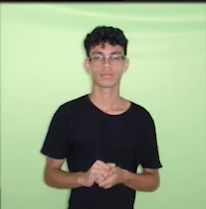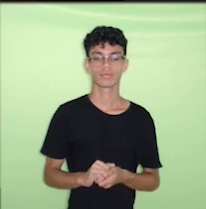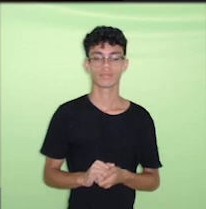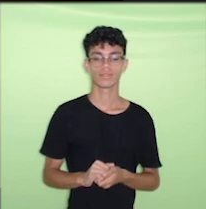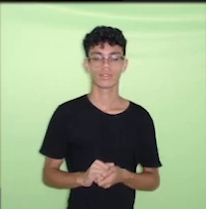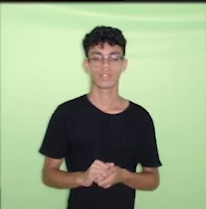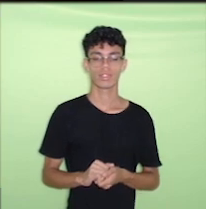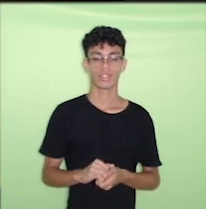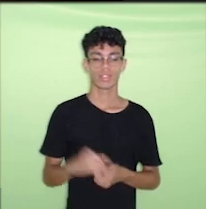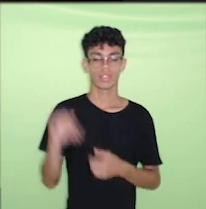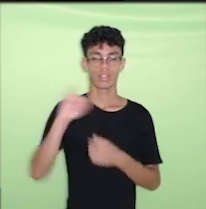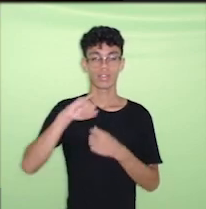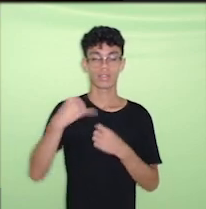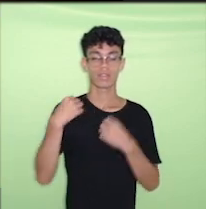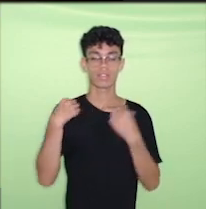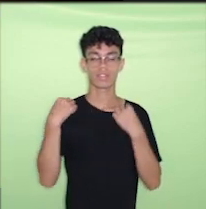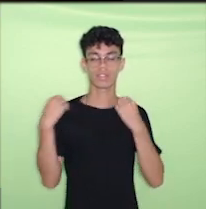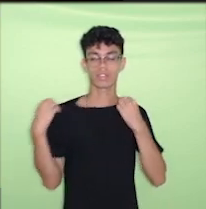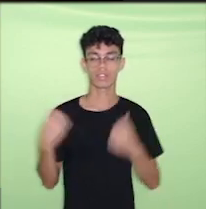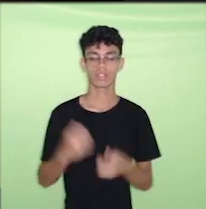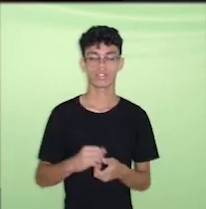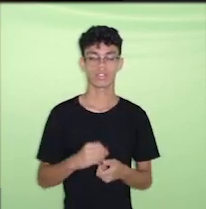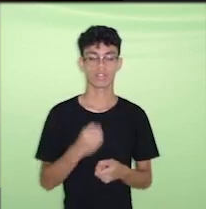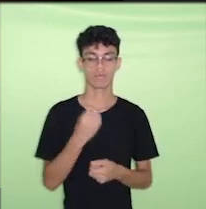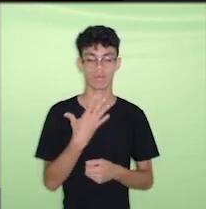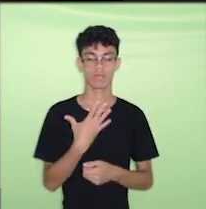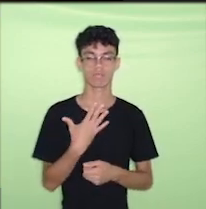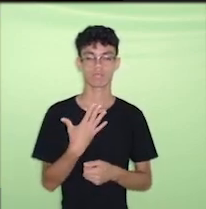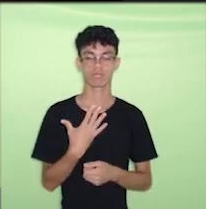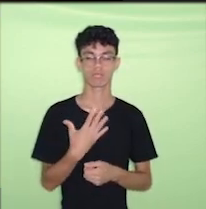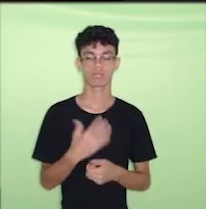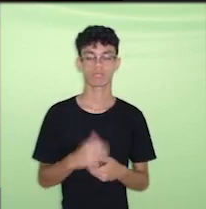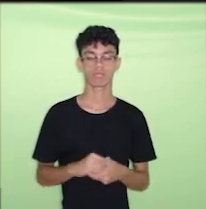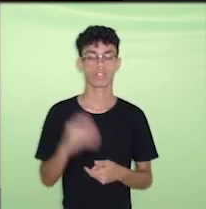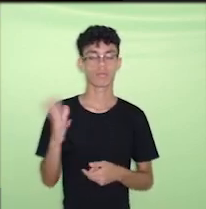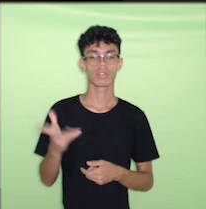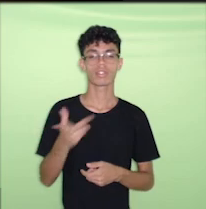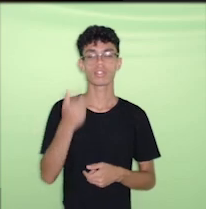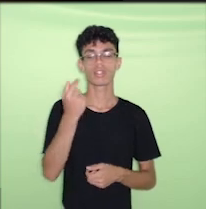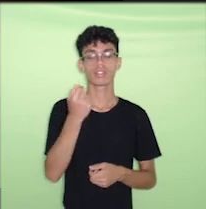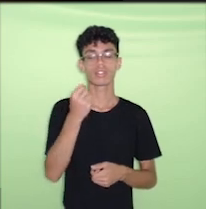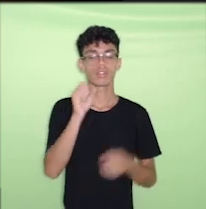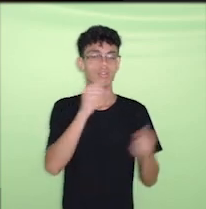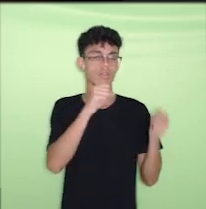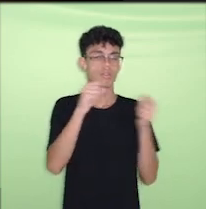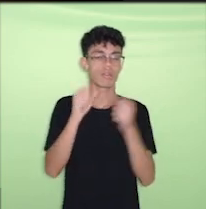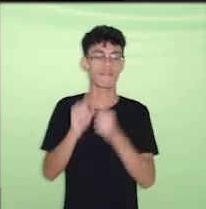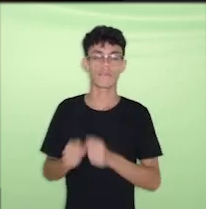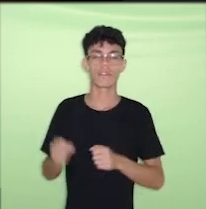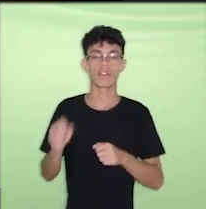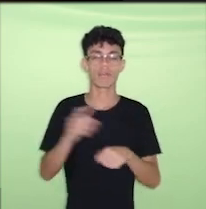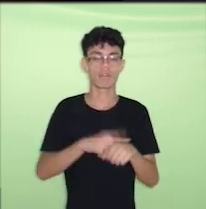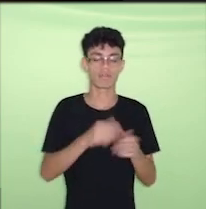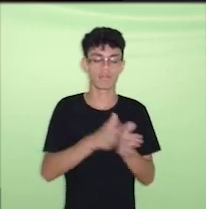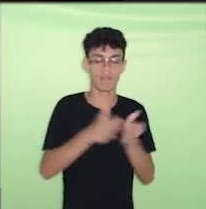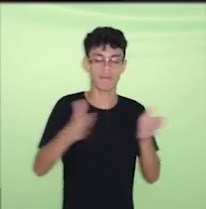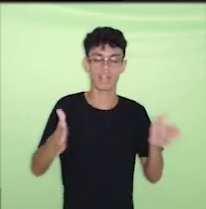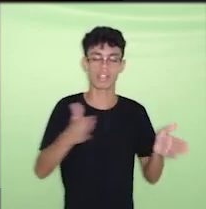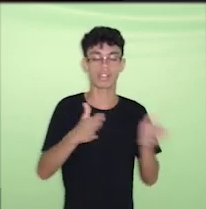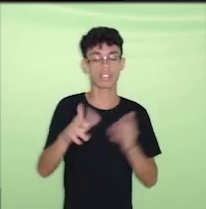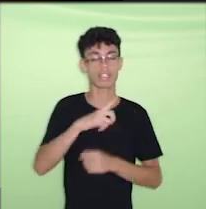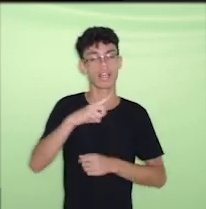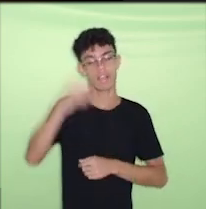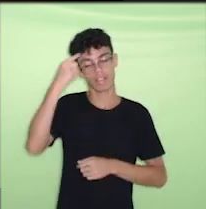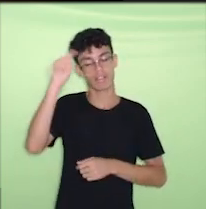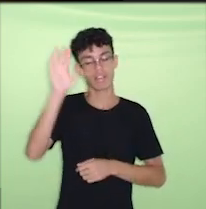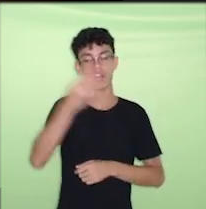Bom, um aproveitamento eficiente, concreto, é bem da competência do poder temporal. Eles têm sempre ótimas